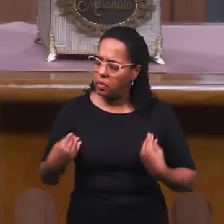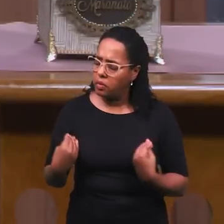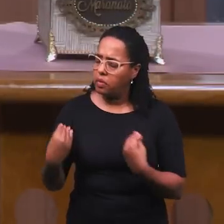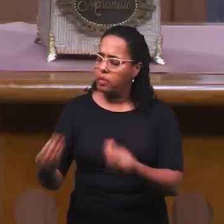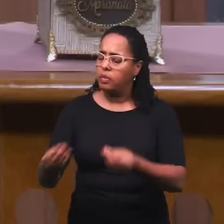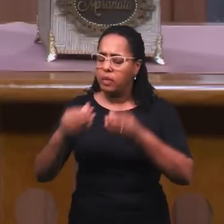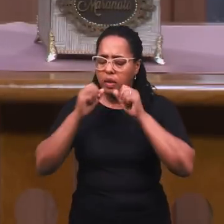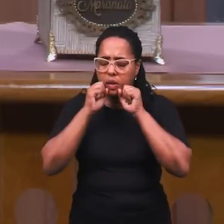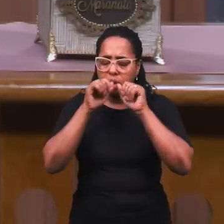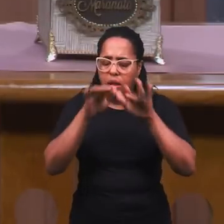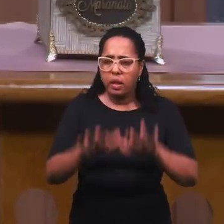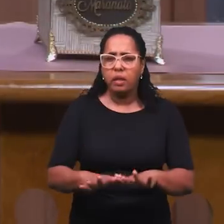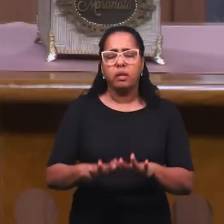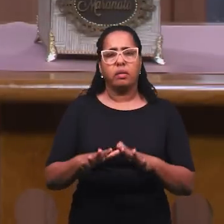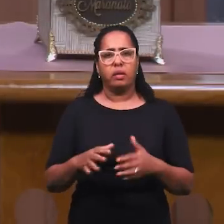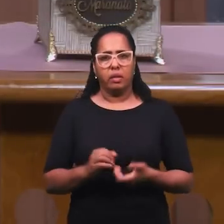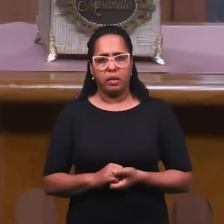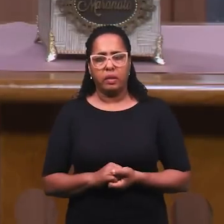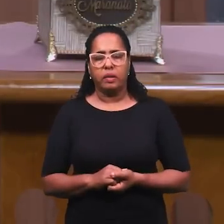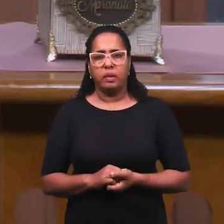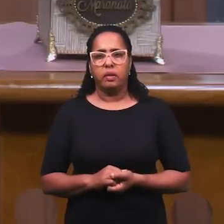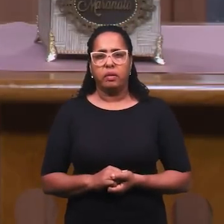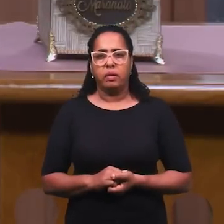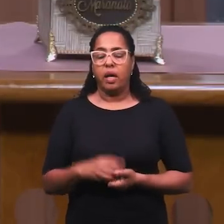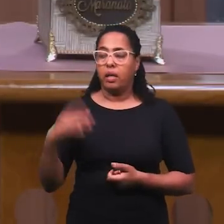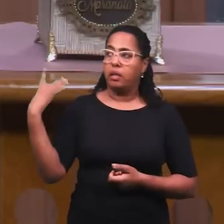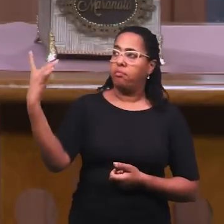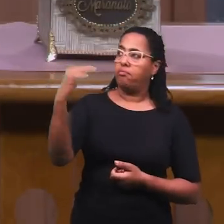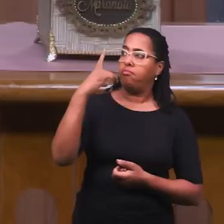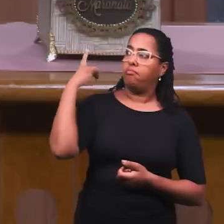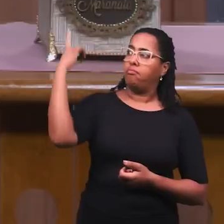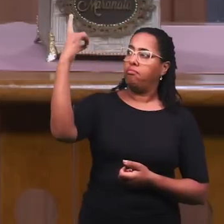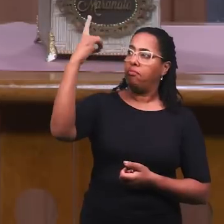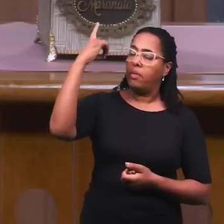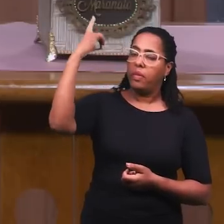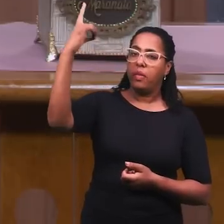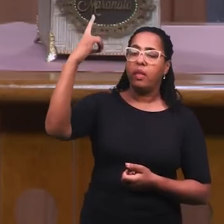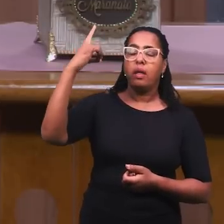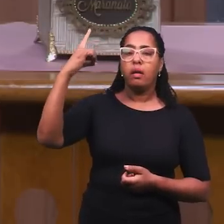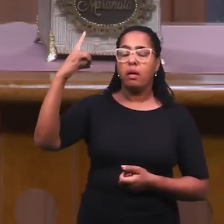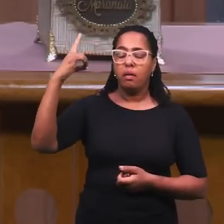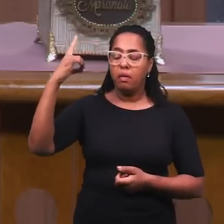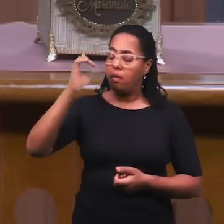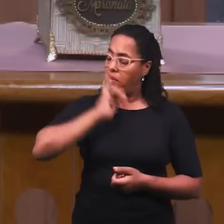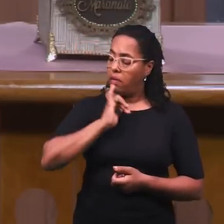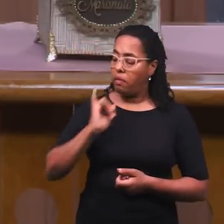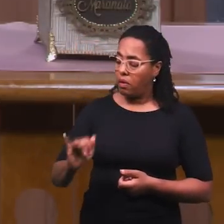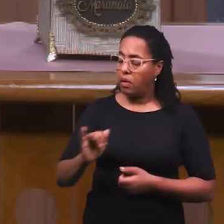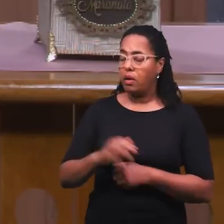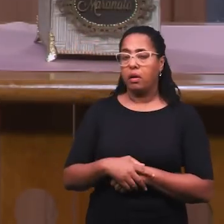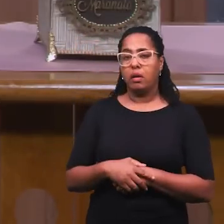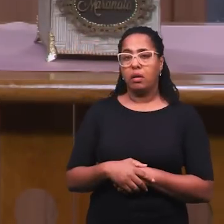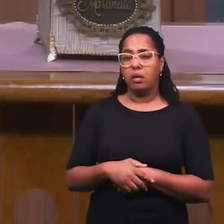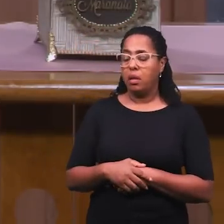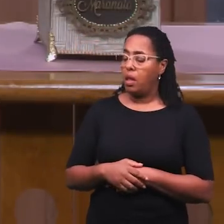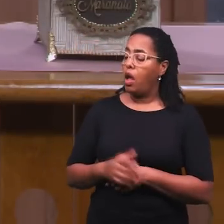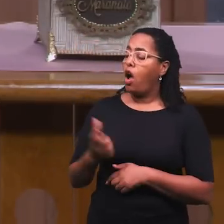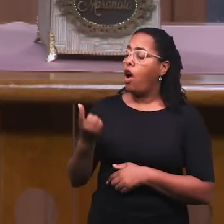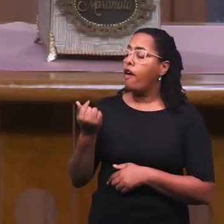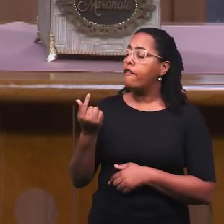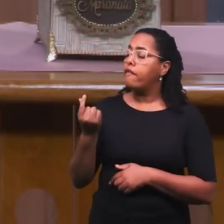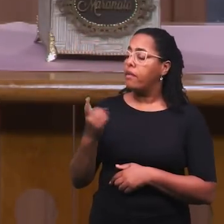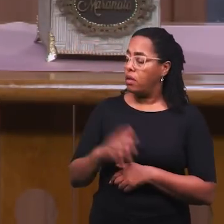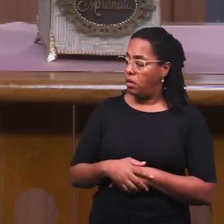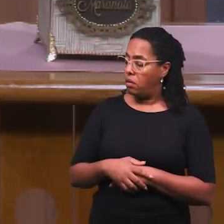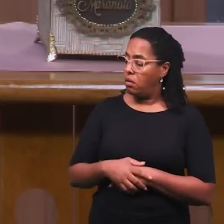tem concedido esta bênção. E ali, então, Davi, ele diz para ele: